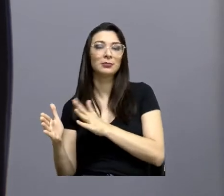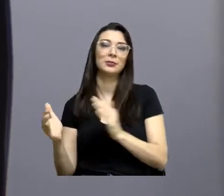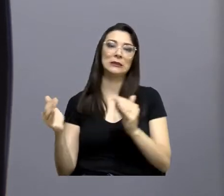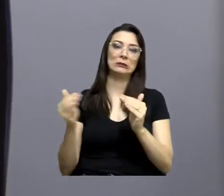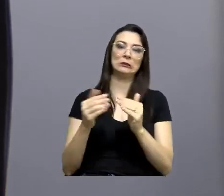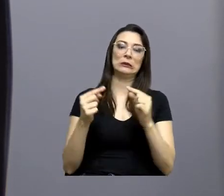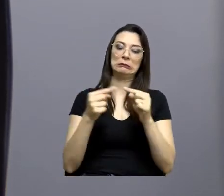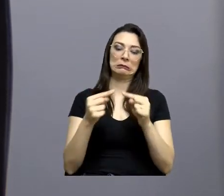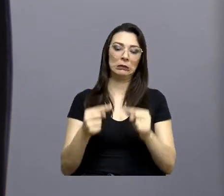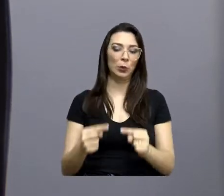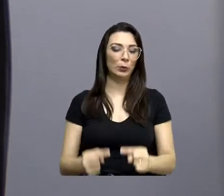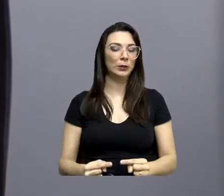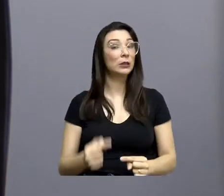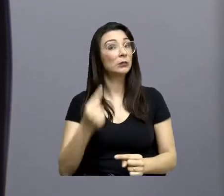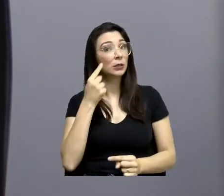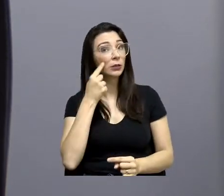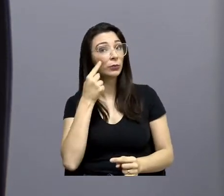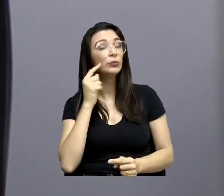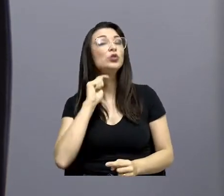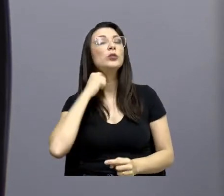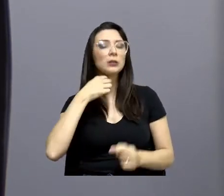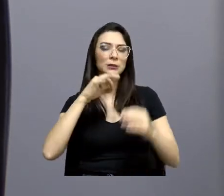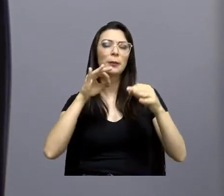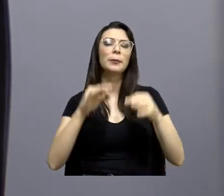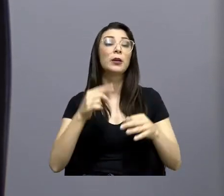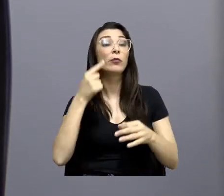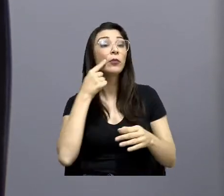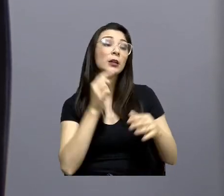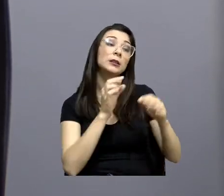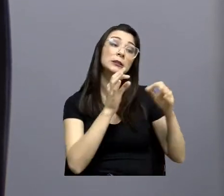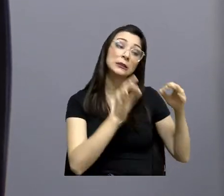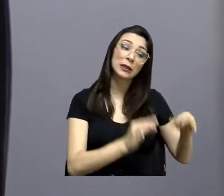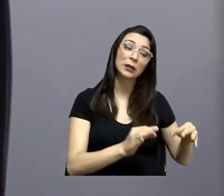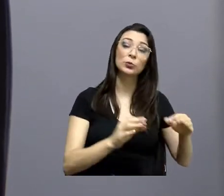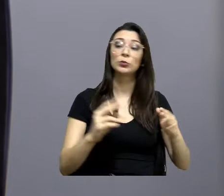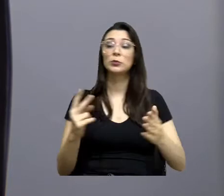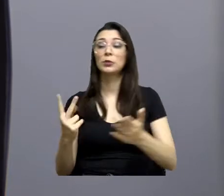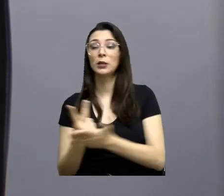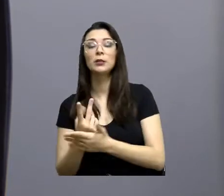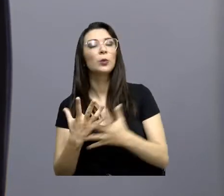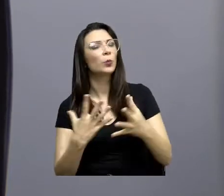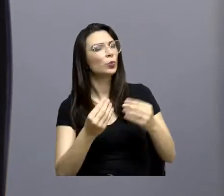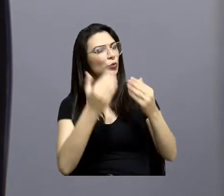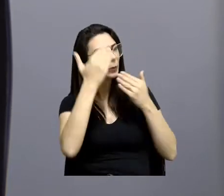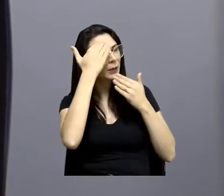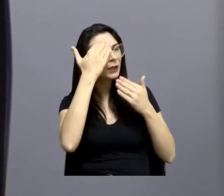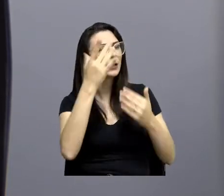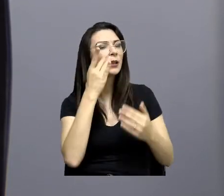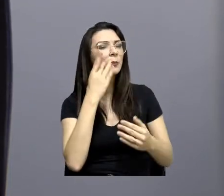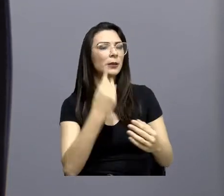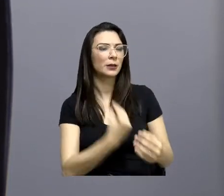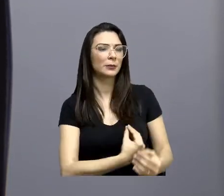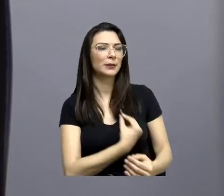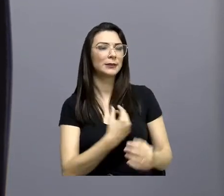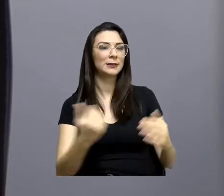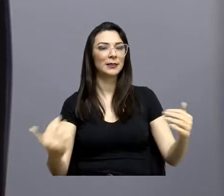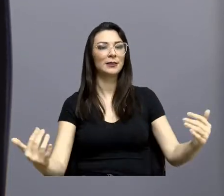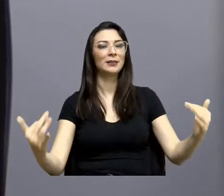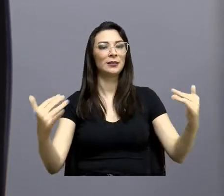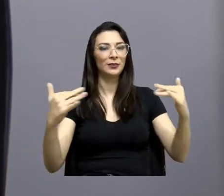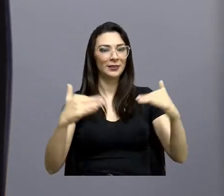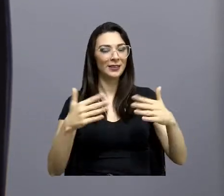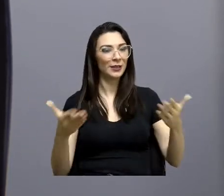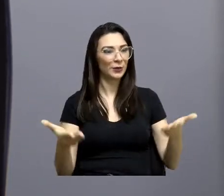batendo. Então a gente tem que fiscalizar para ver o que está certo e o que está errado. Agradeço a cada um de vocês por ter vindo